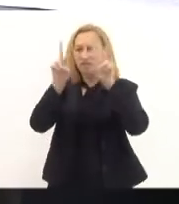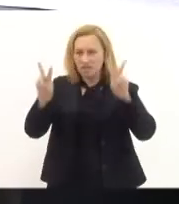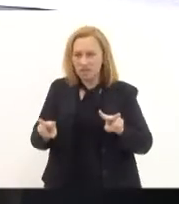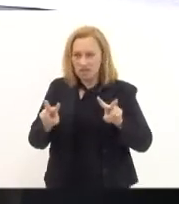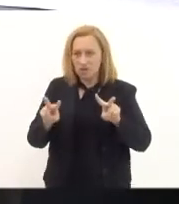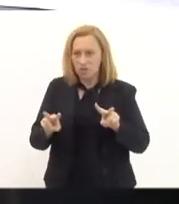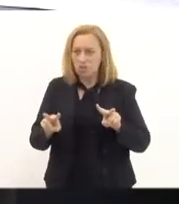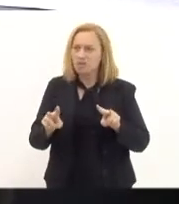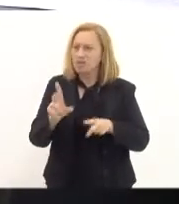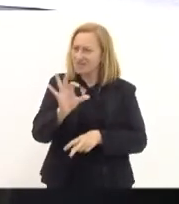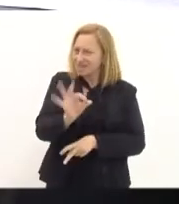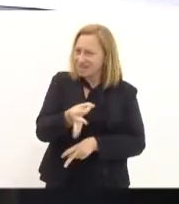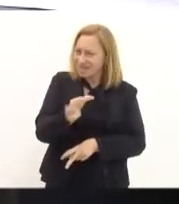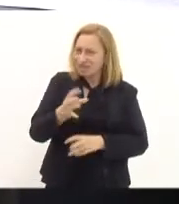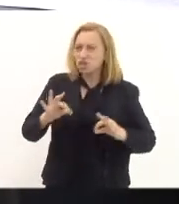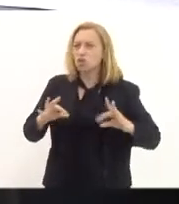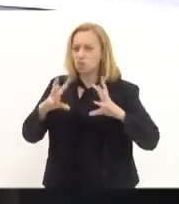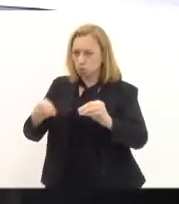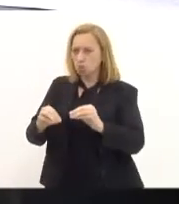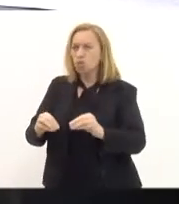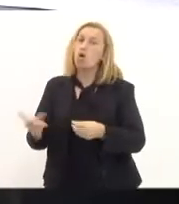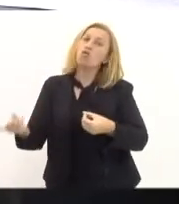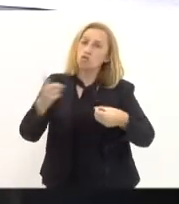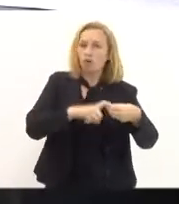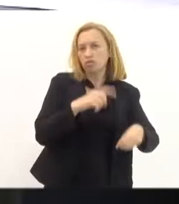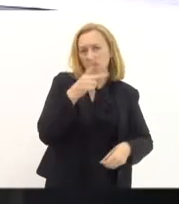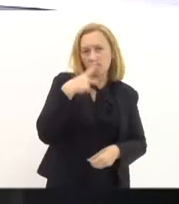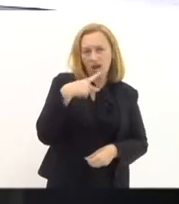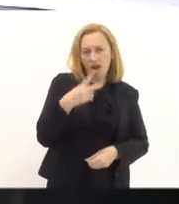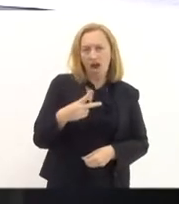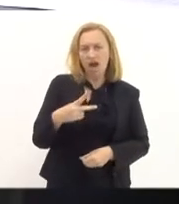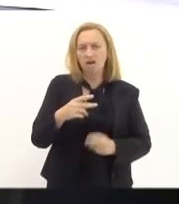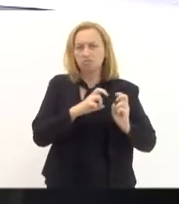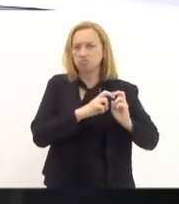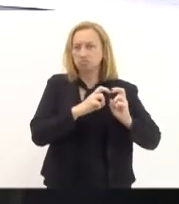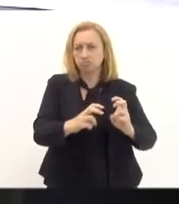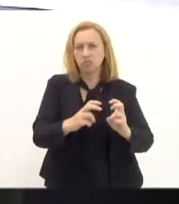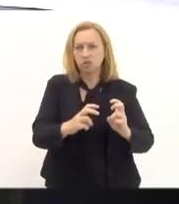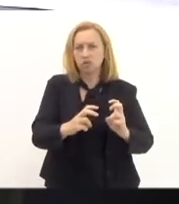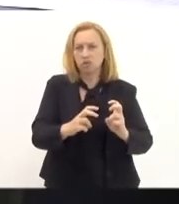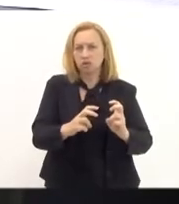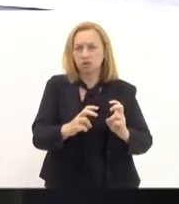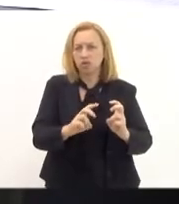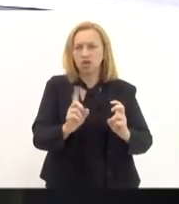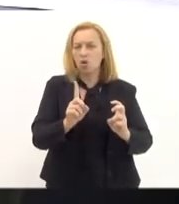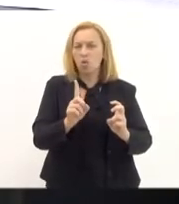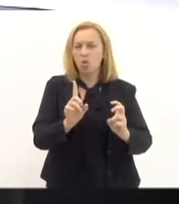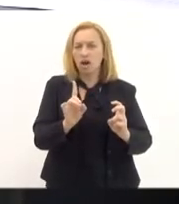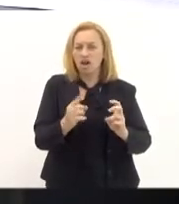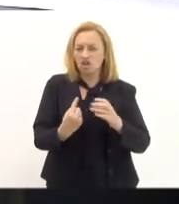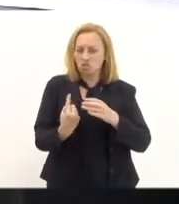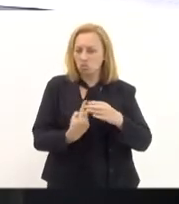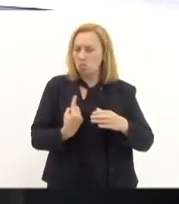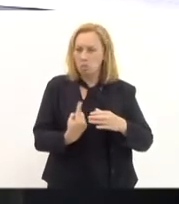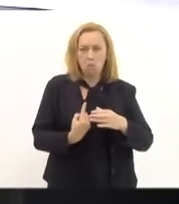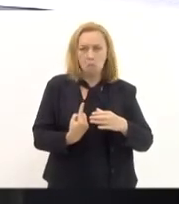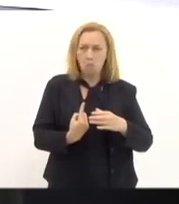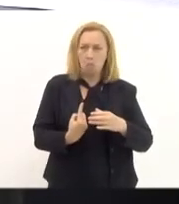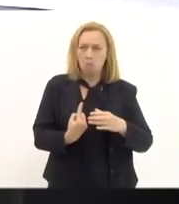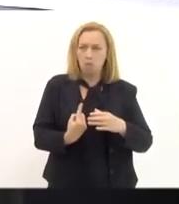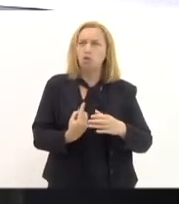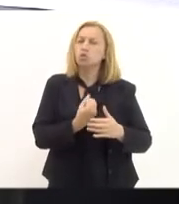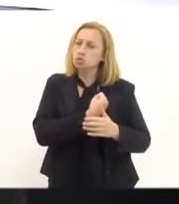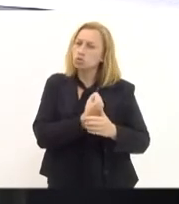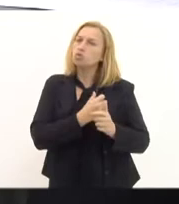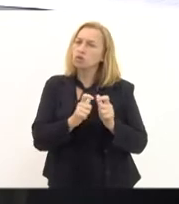sistêmica porque volta a dizer a SuperVia não é um ambiente isolado a sua demanda